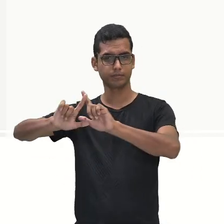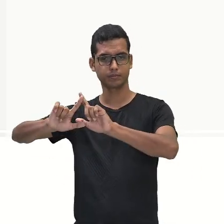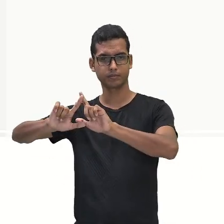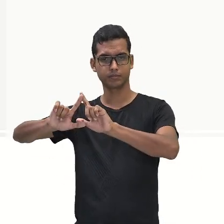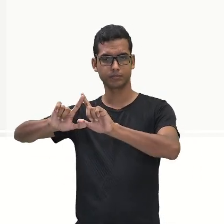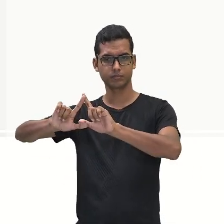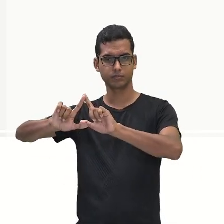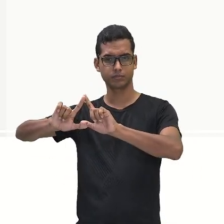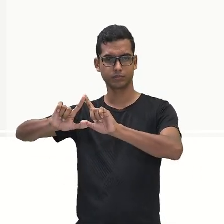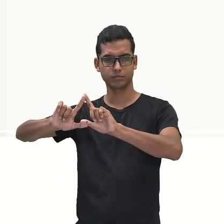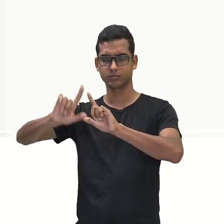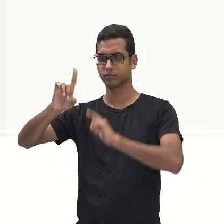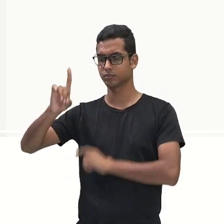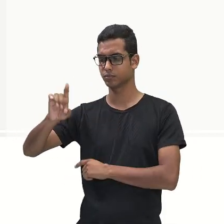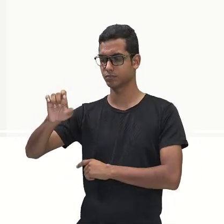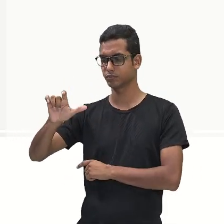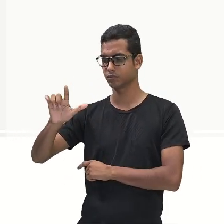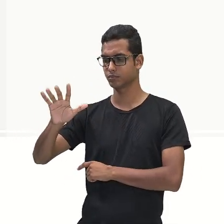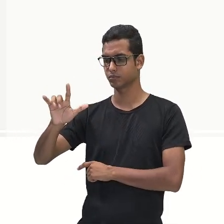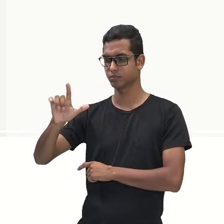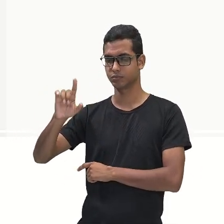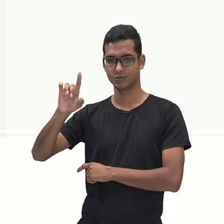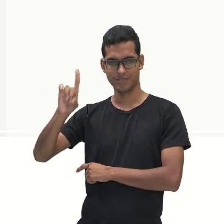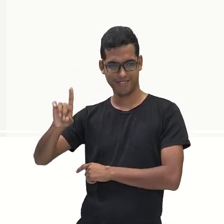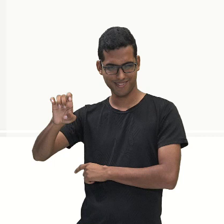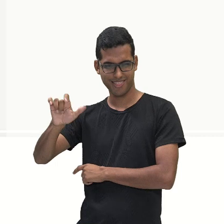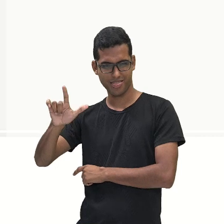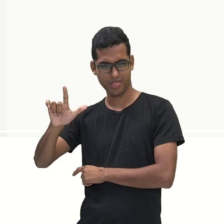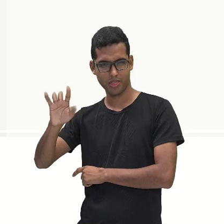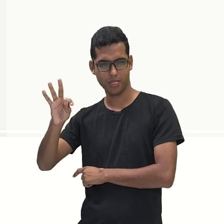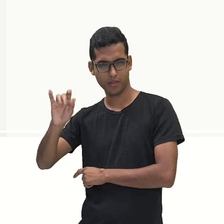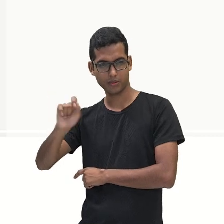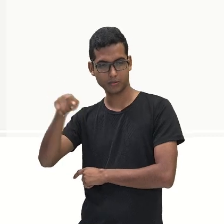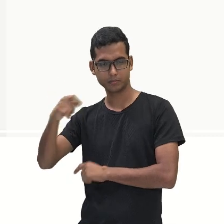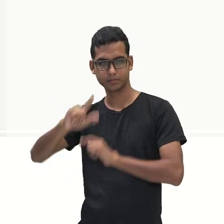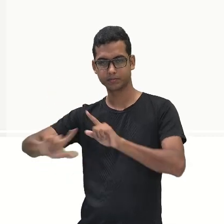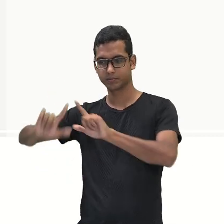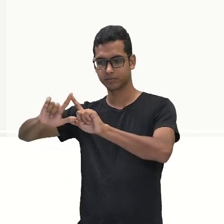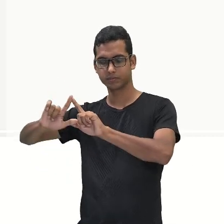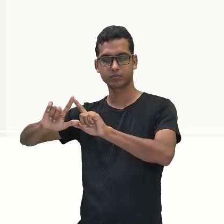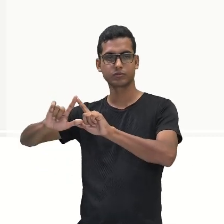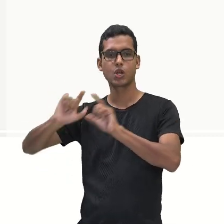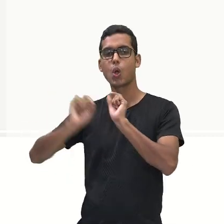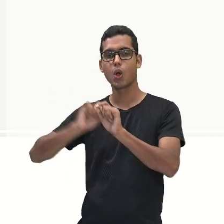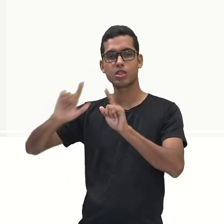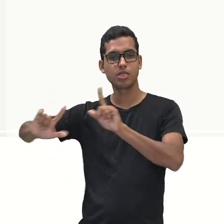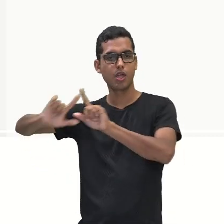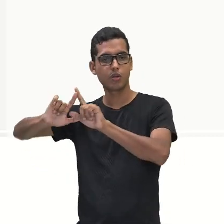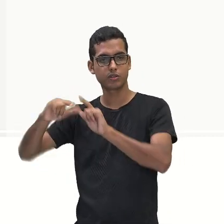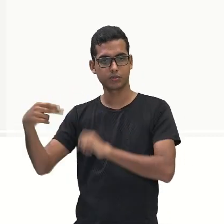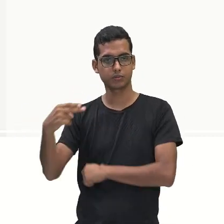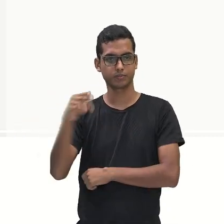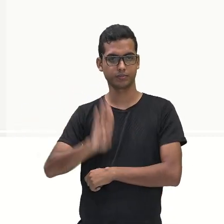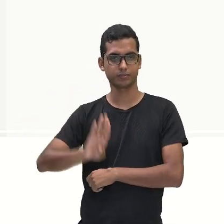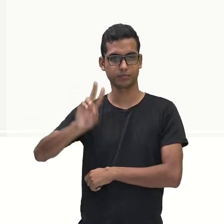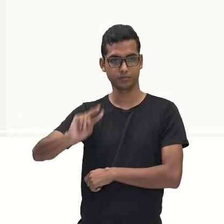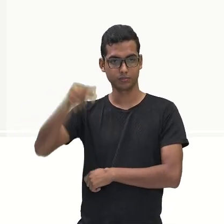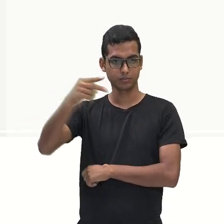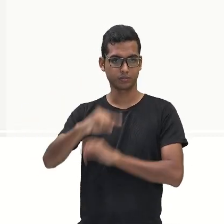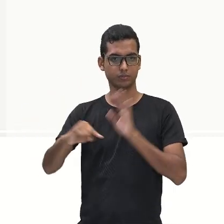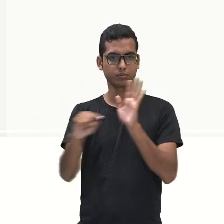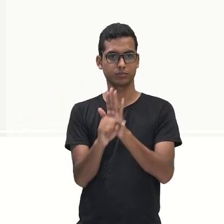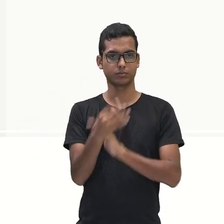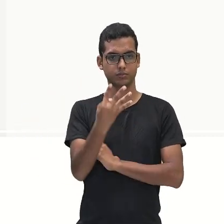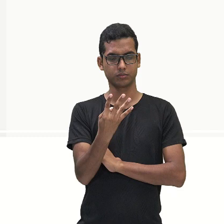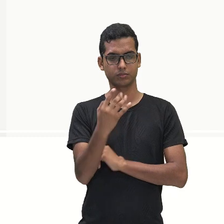O delta, lembrando que o delta é b ao quadrado menos 4 vezes a vezes c.